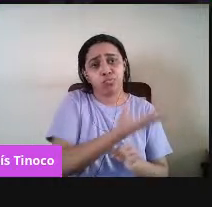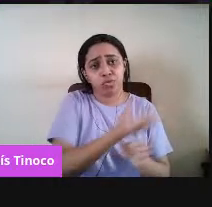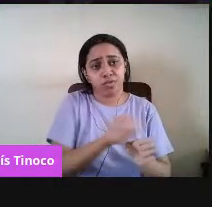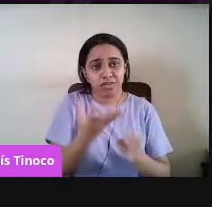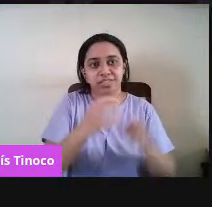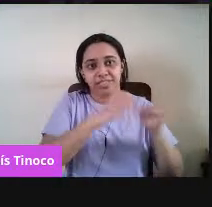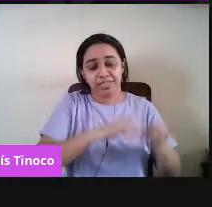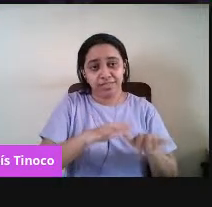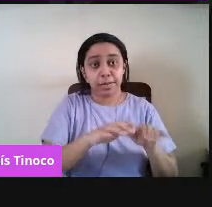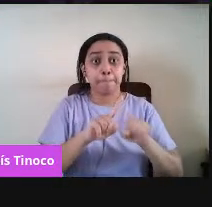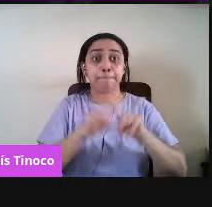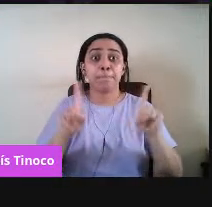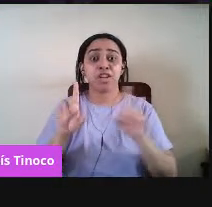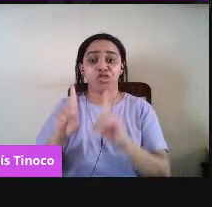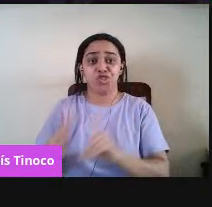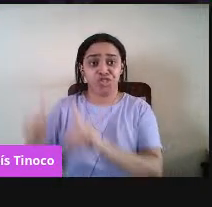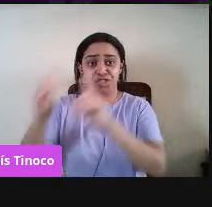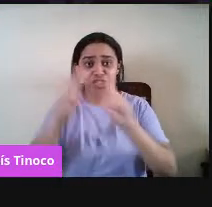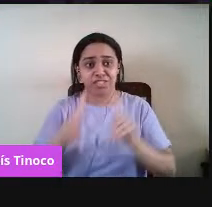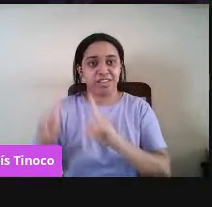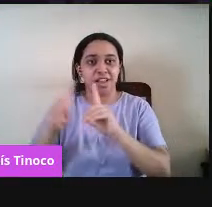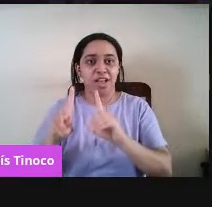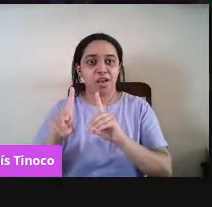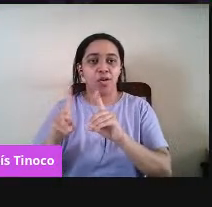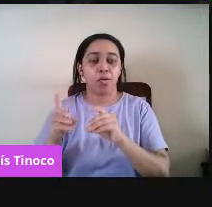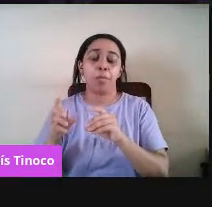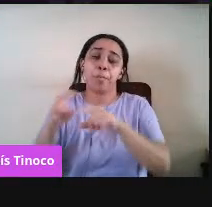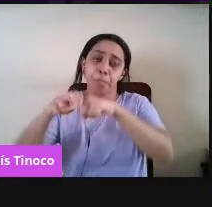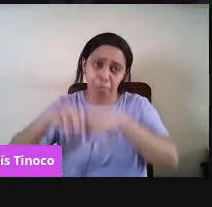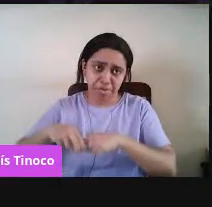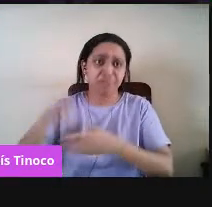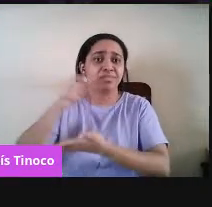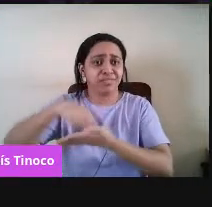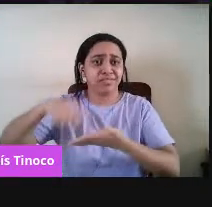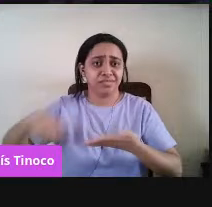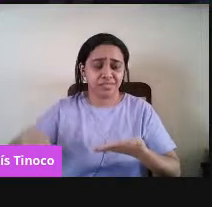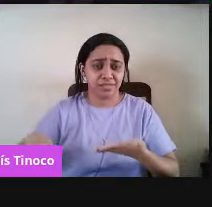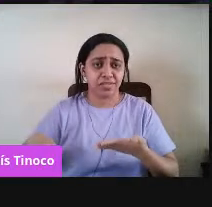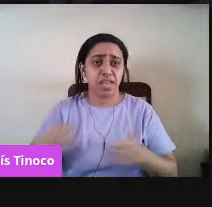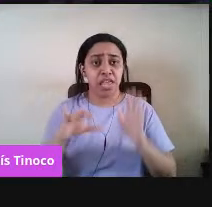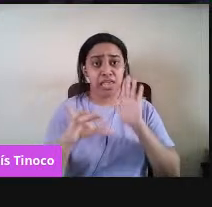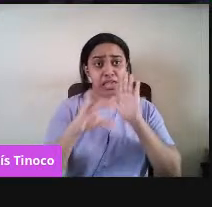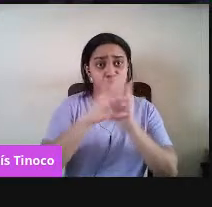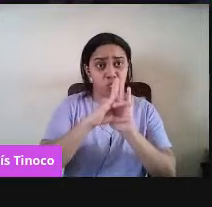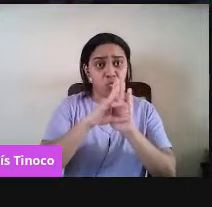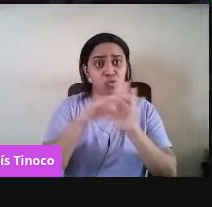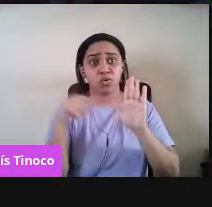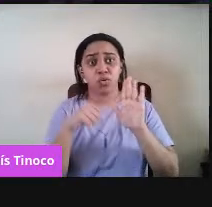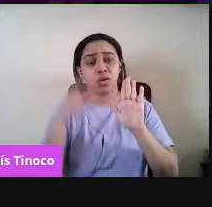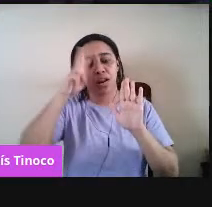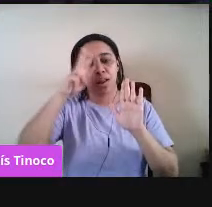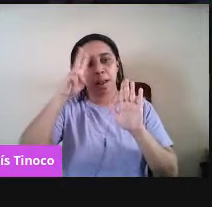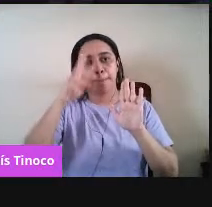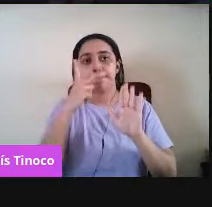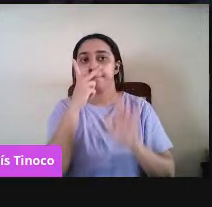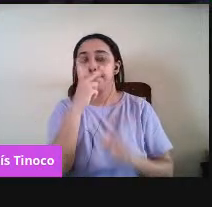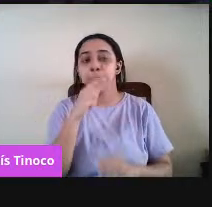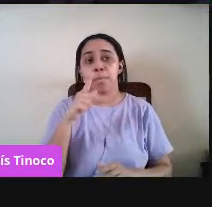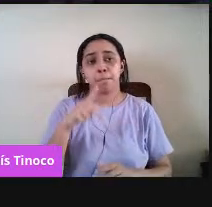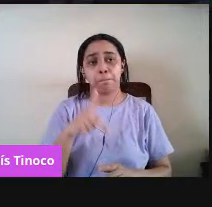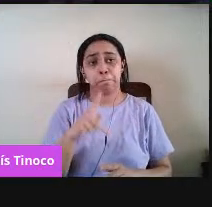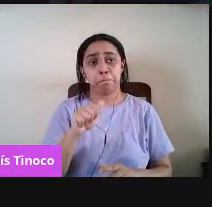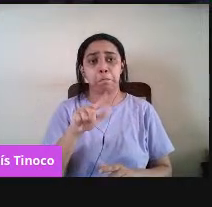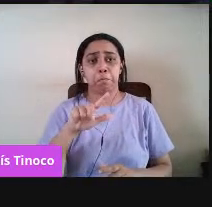digital, a materialidade linguística se constitui via escrita. Na modalidade icônica, lembro que explica Pavot, uma imagem pode